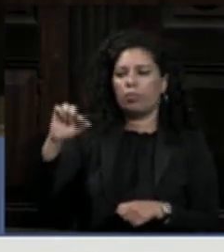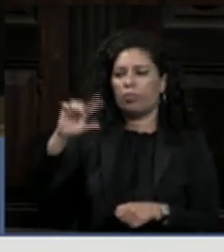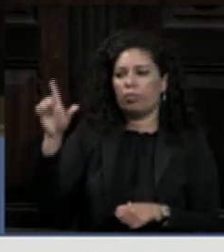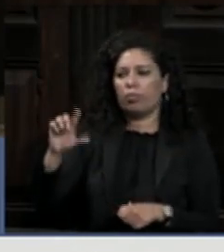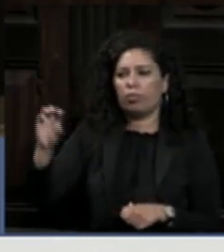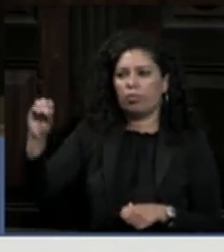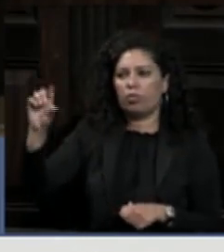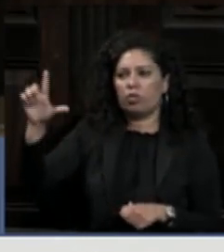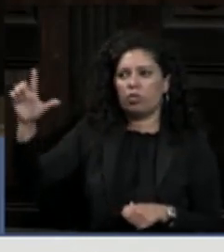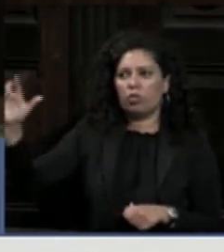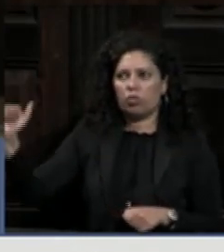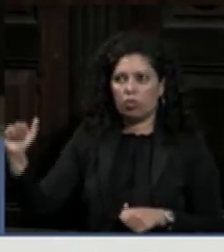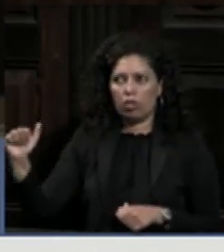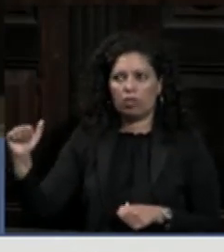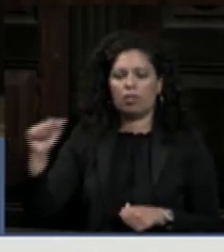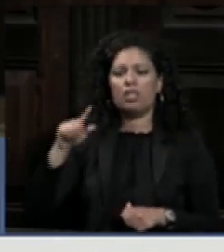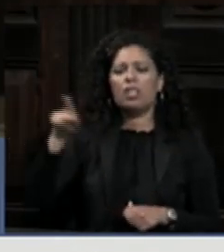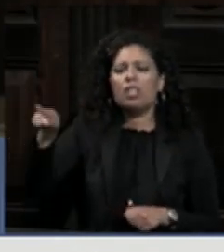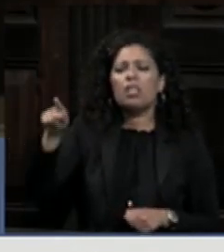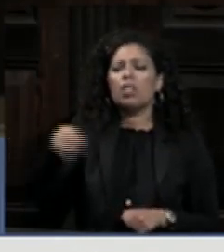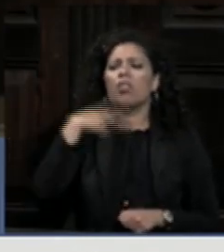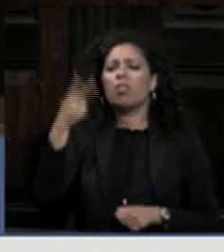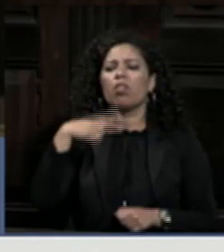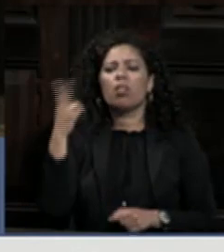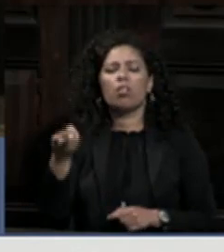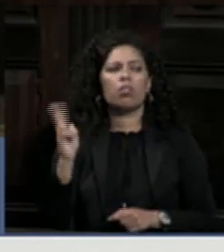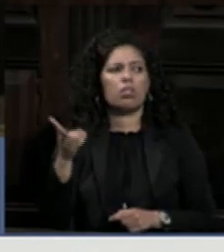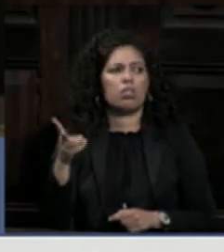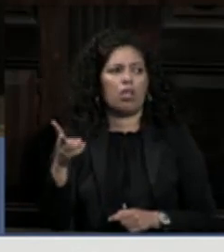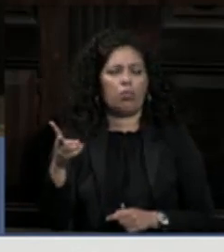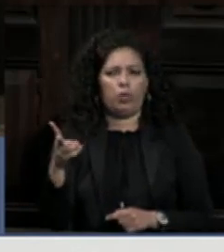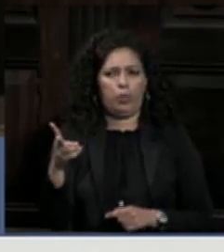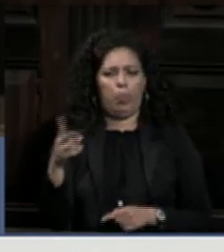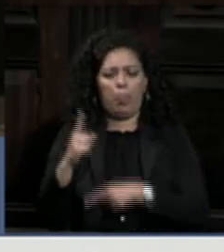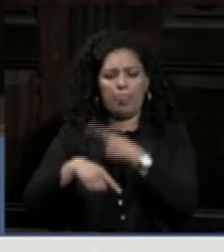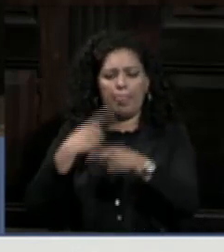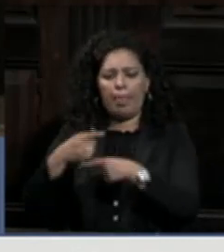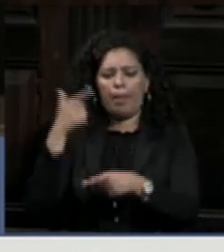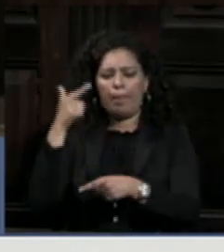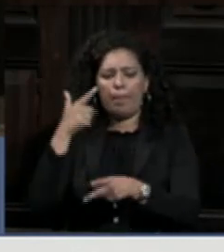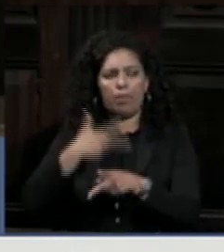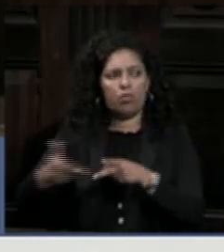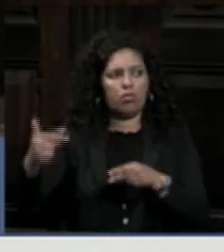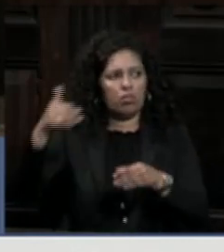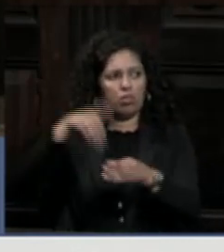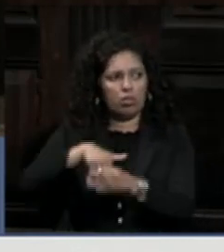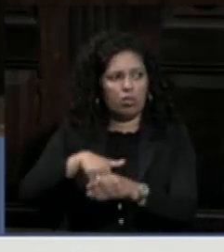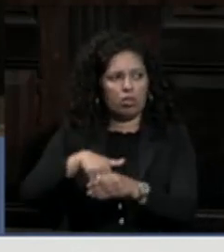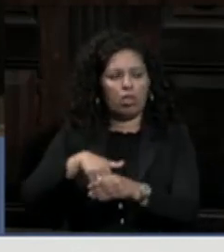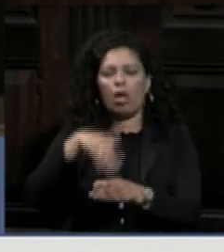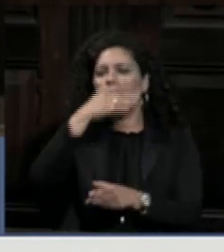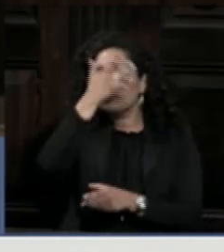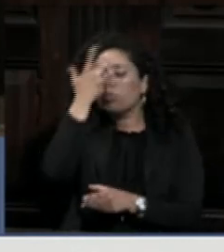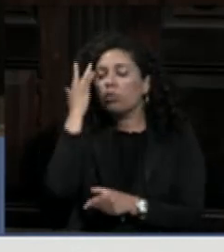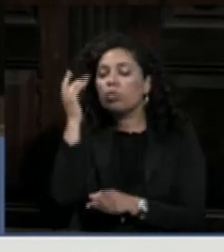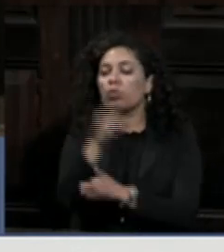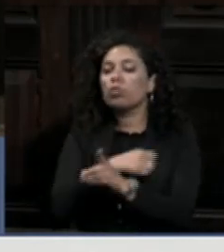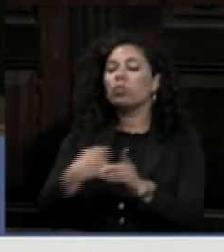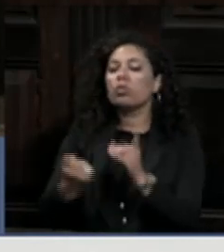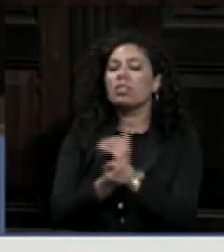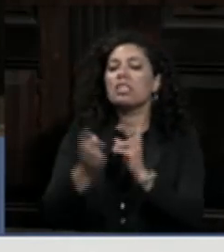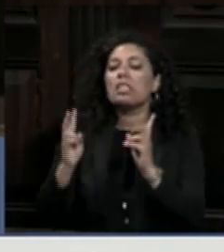que sempre dizia depois de uma eleição o povo tem sempre